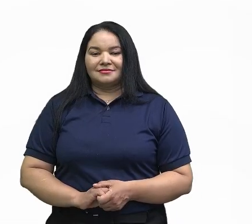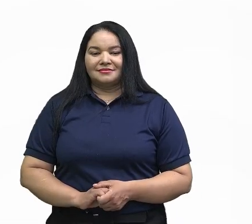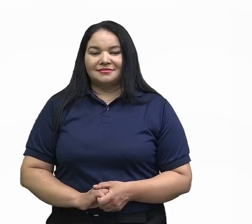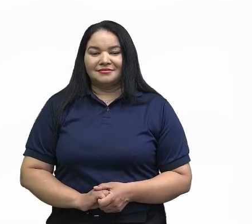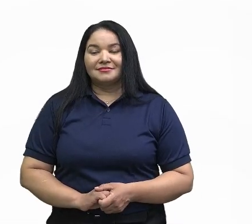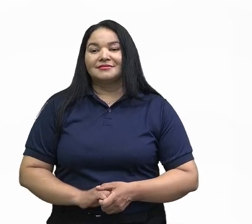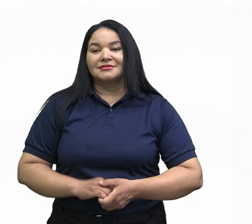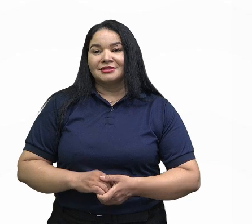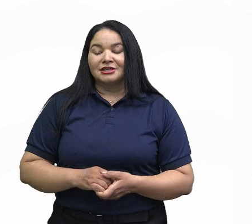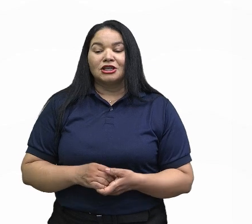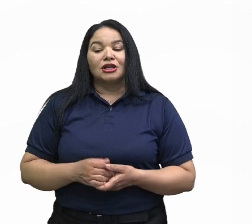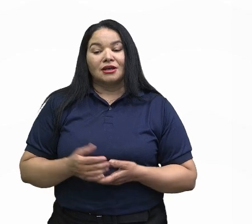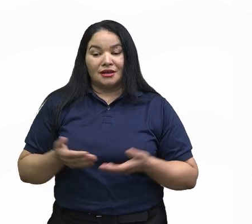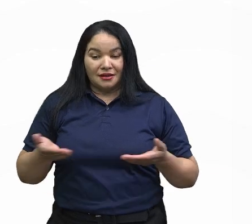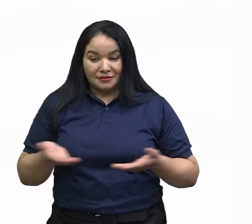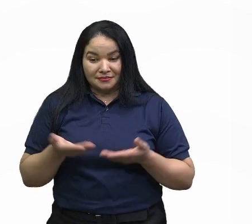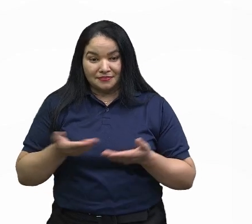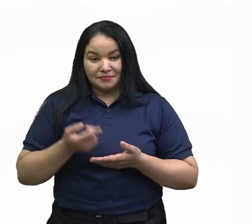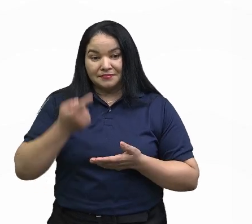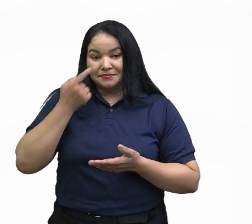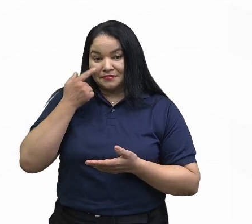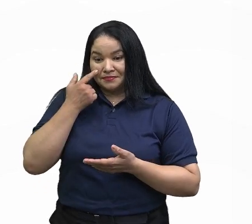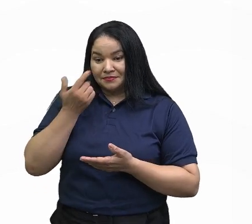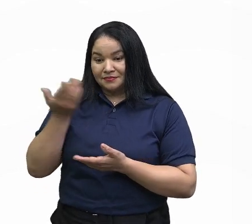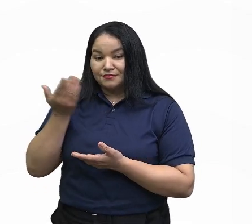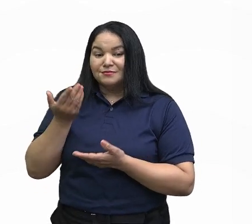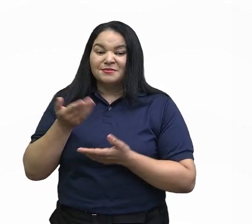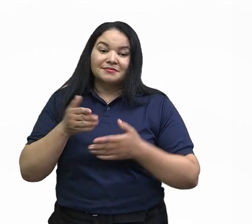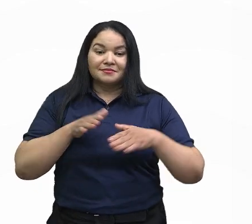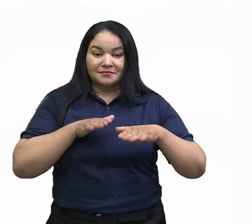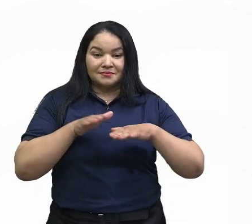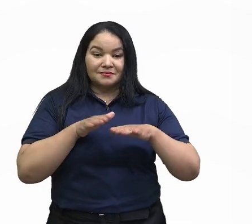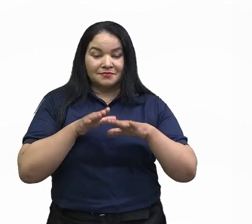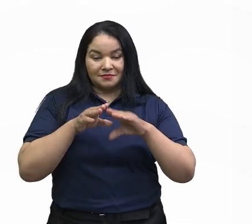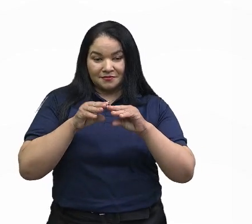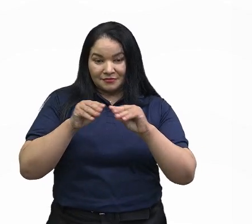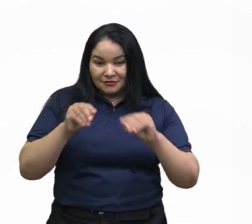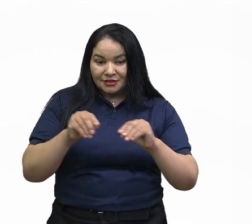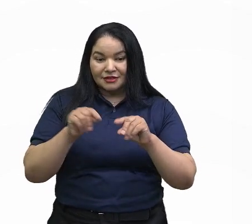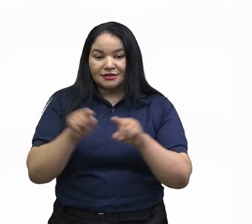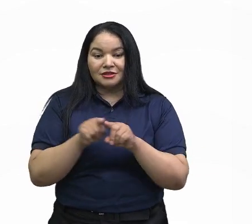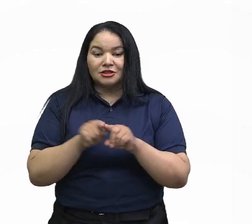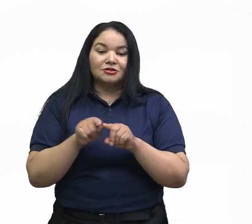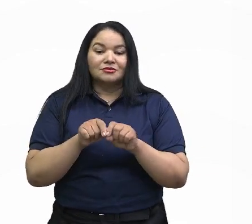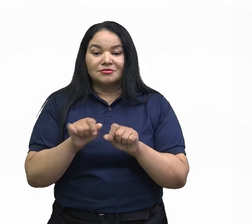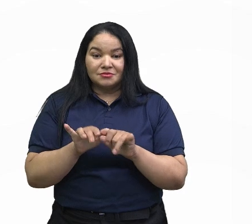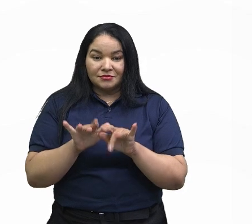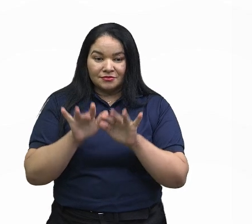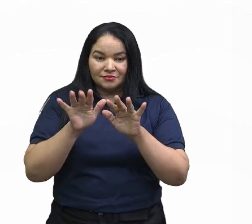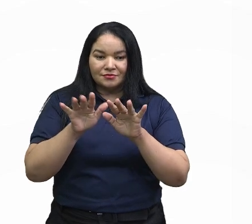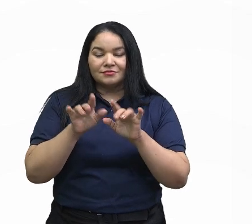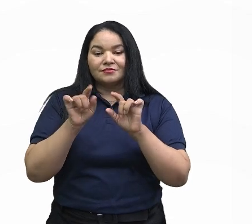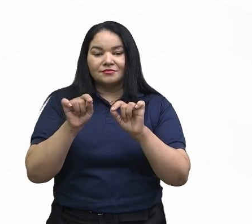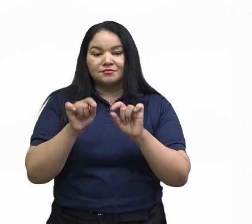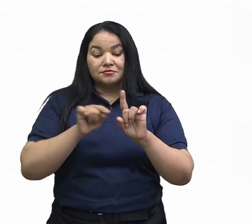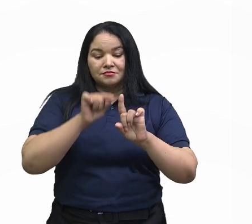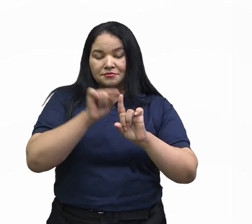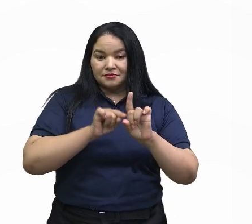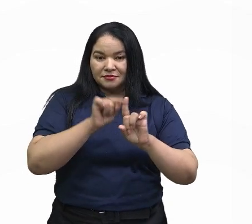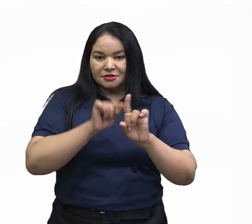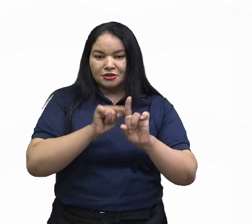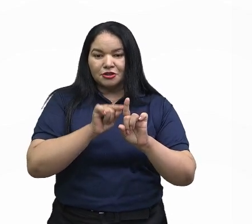E aqui nós vamos ver sobre o ponto de fusão e o ponto de ebulição, tá? O ponto de fusão é a temperatura em que